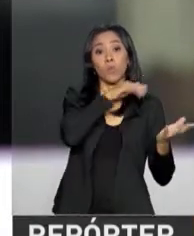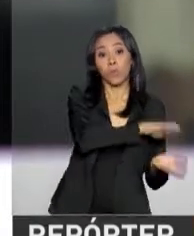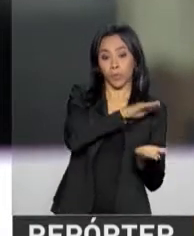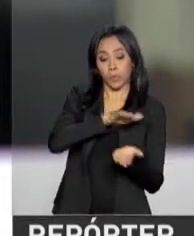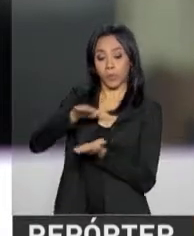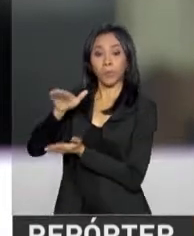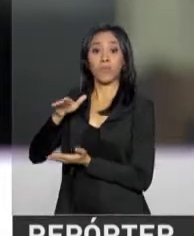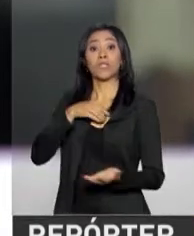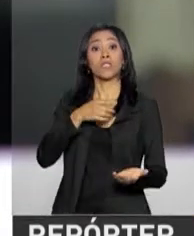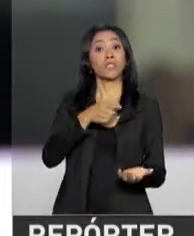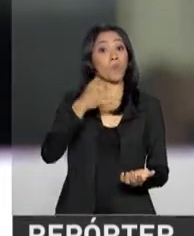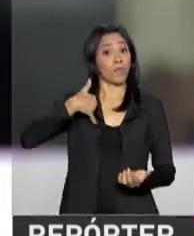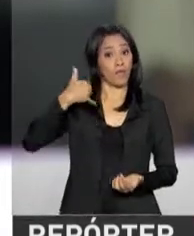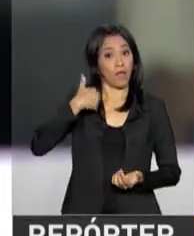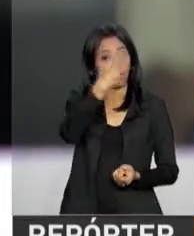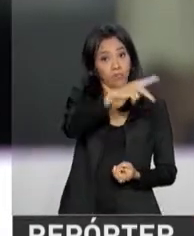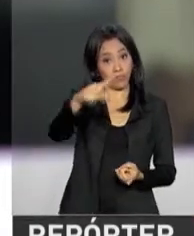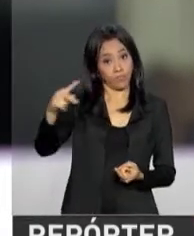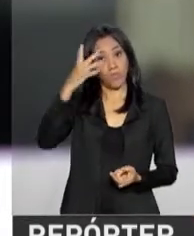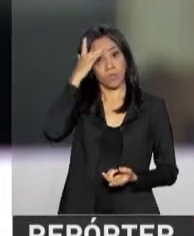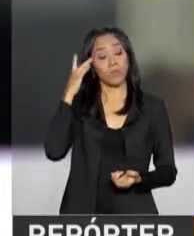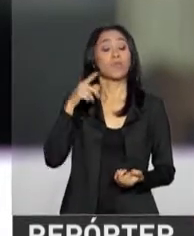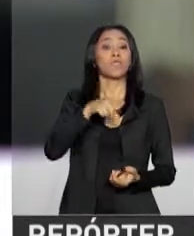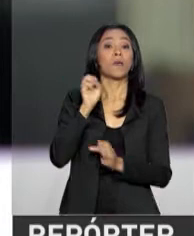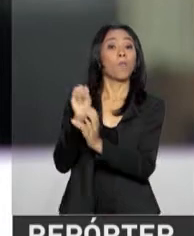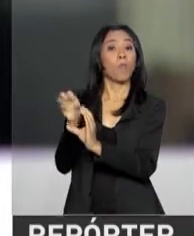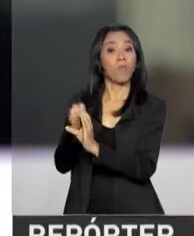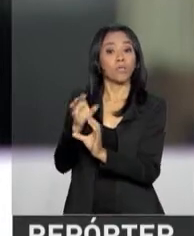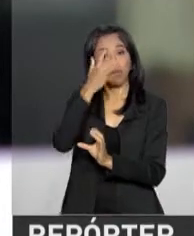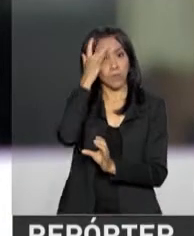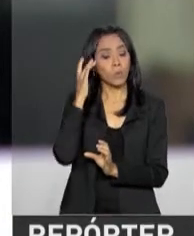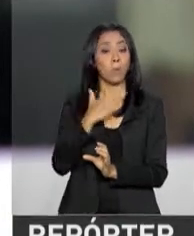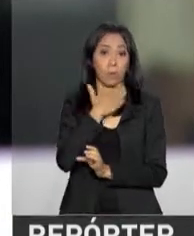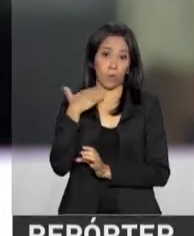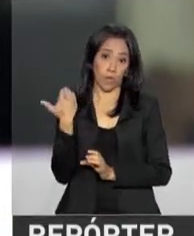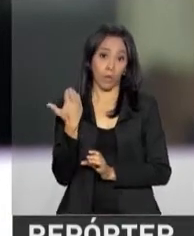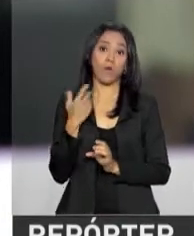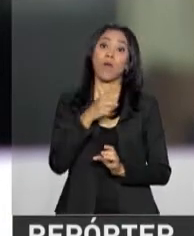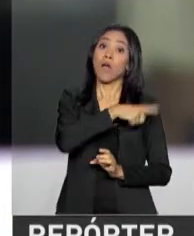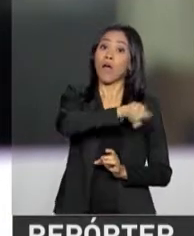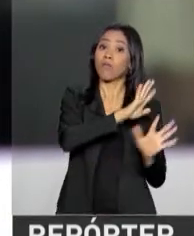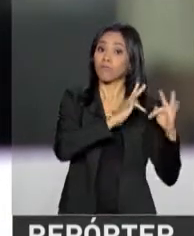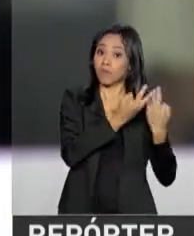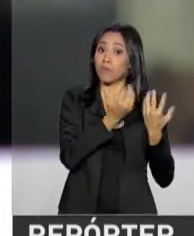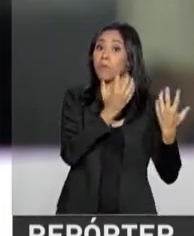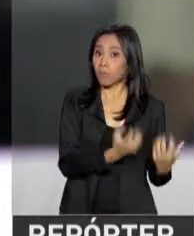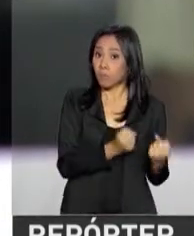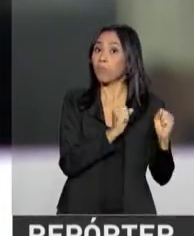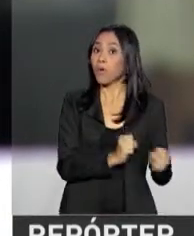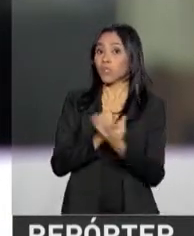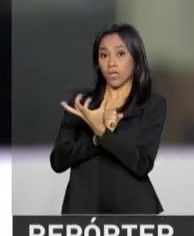com a idade do poupador caso o titular da poupança tenha morrido os herdeiros poderão receber o recurso para